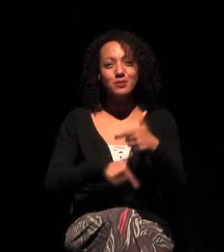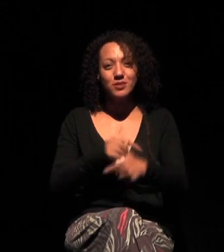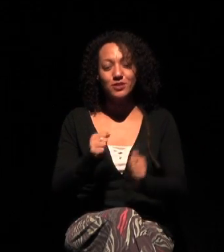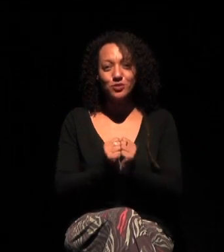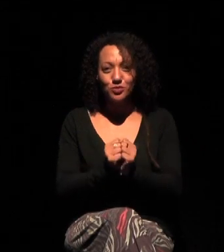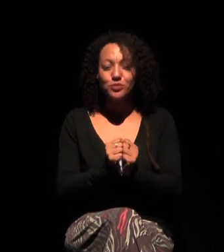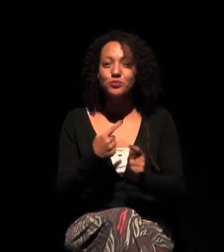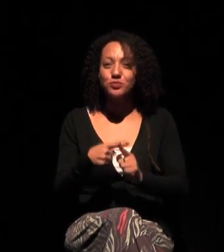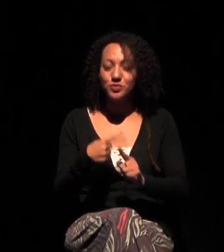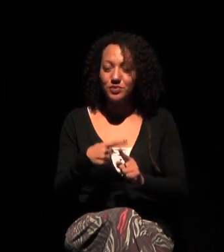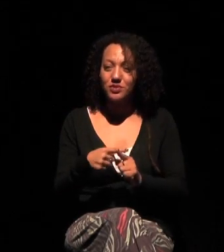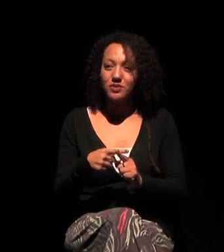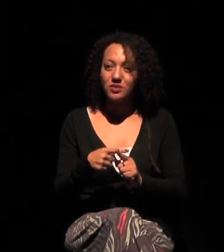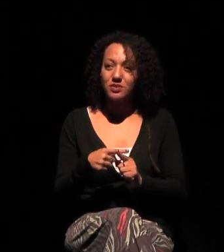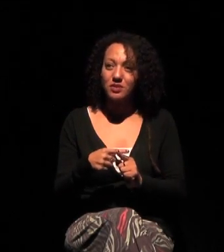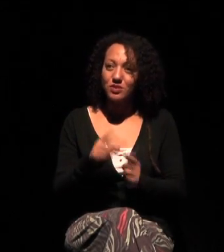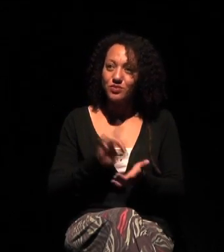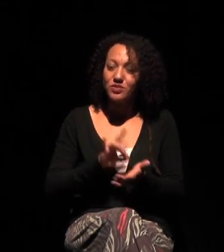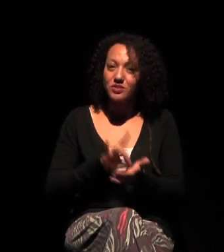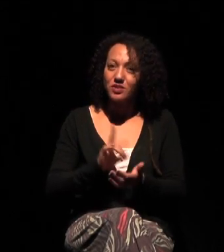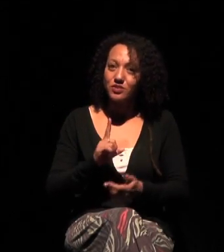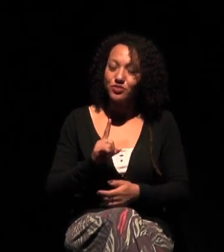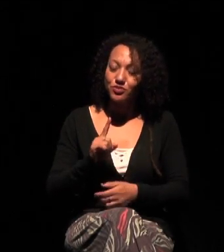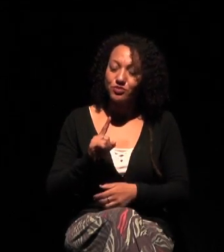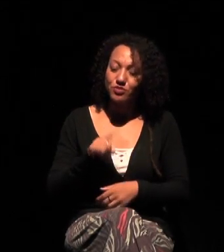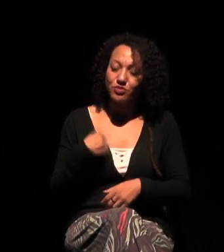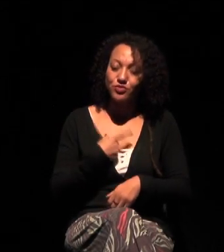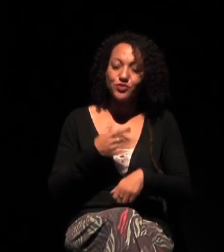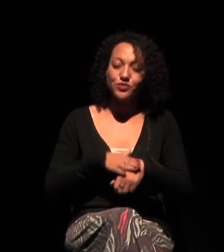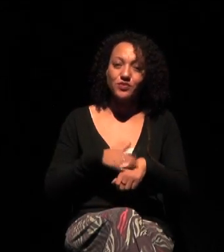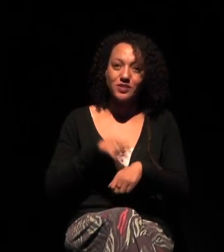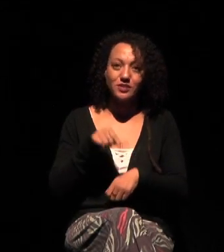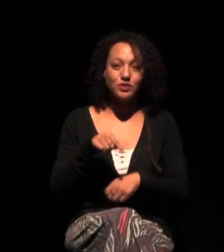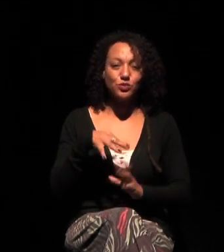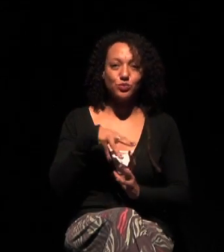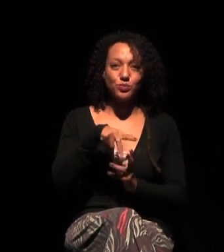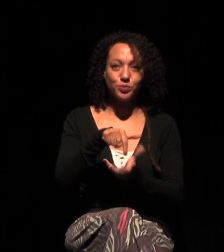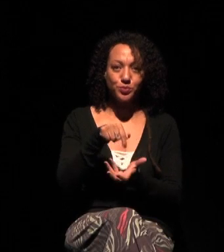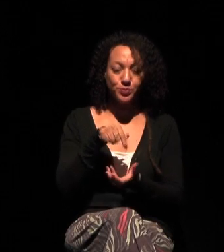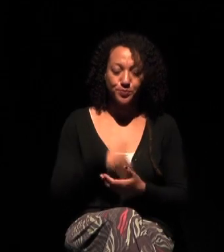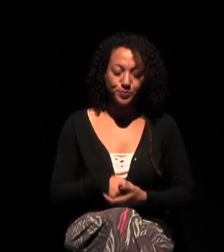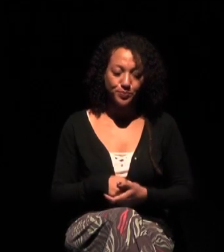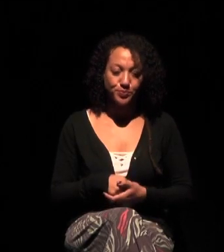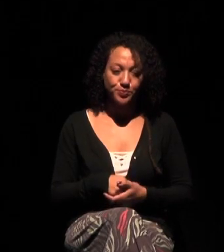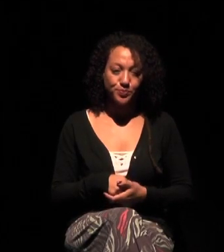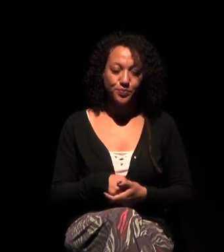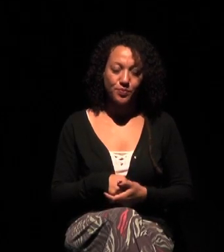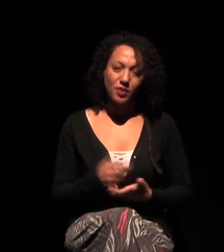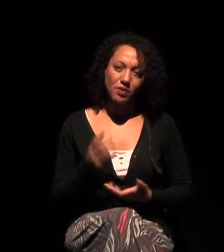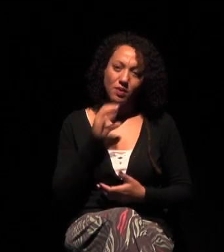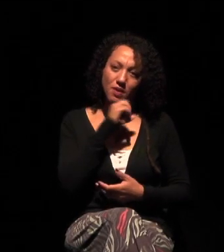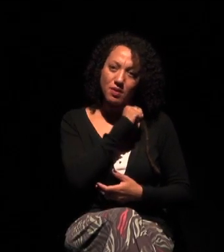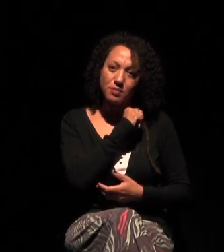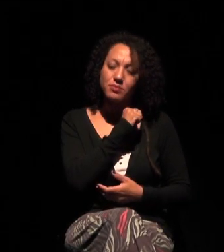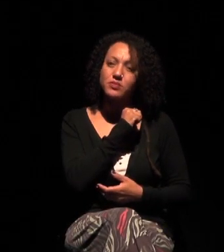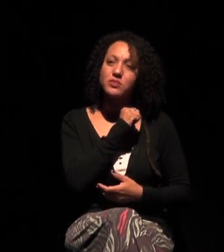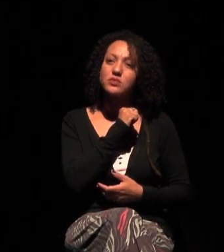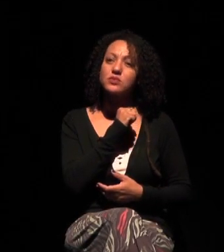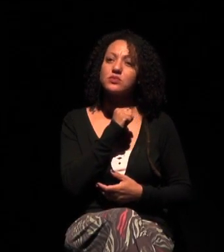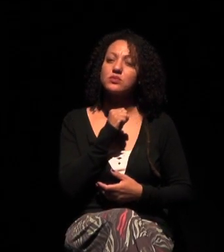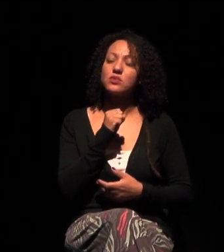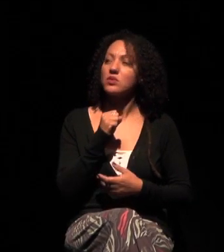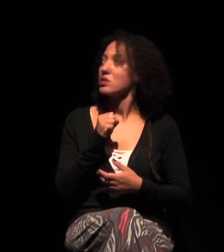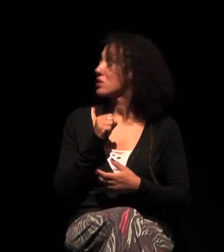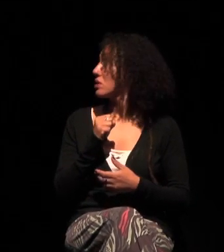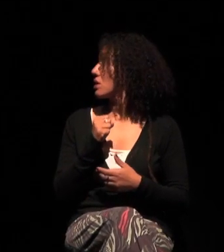porque de facto é esse é nesse ponto que estamos num mundo muito rapidamente as colaborações que